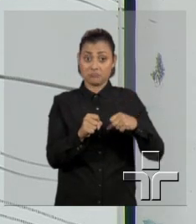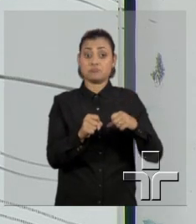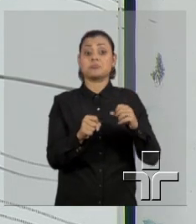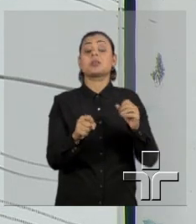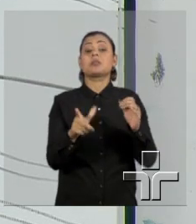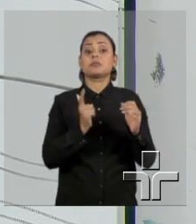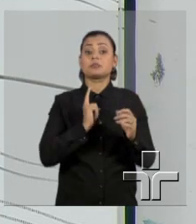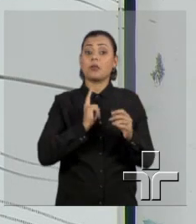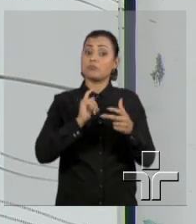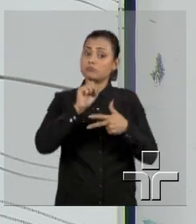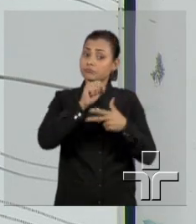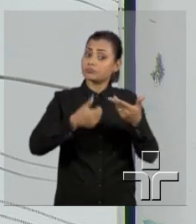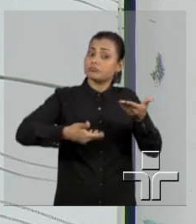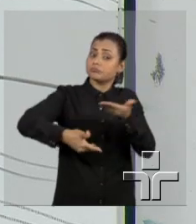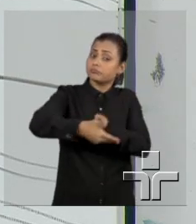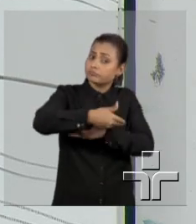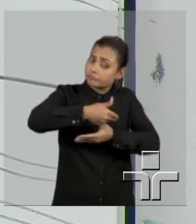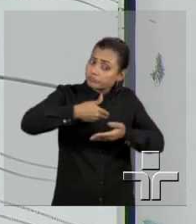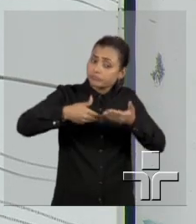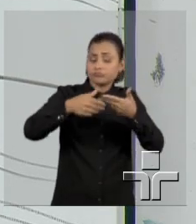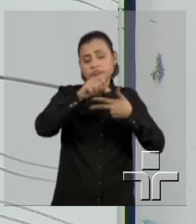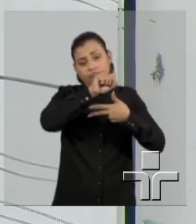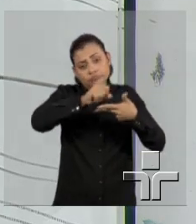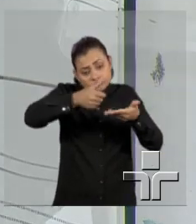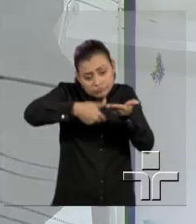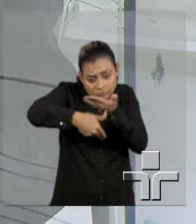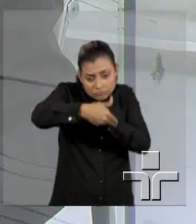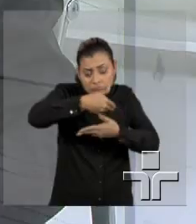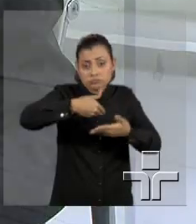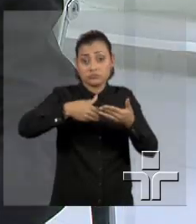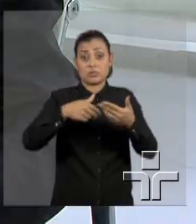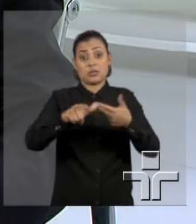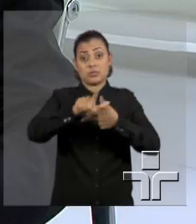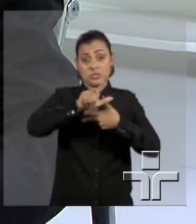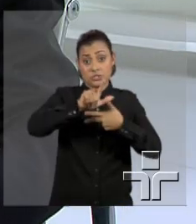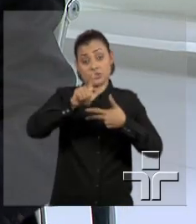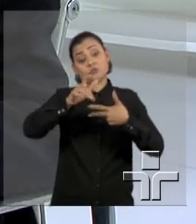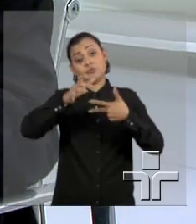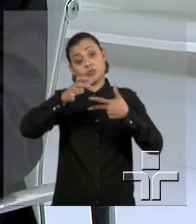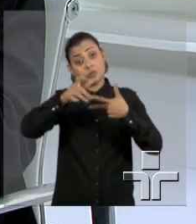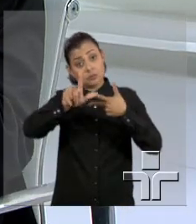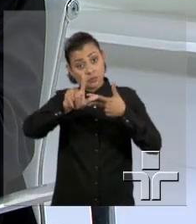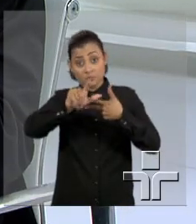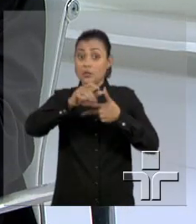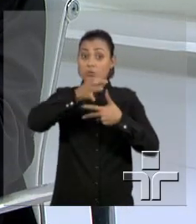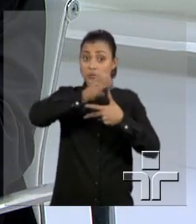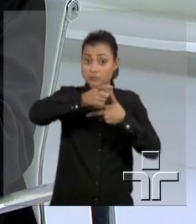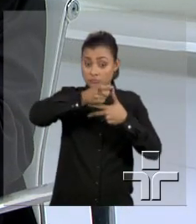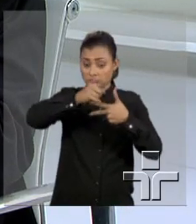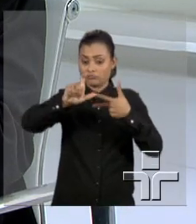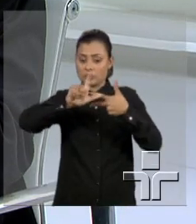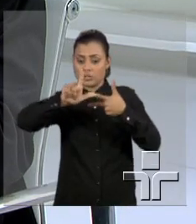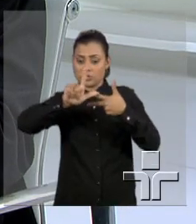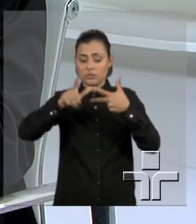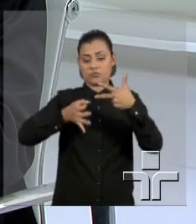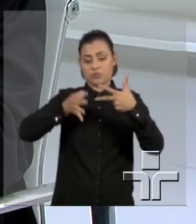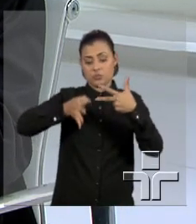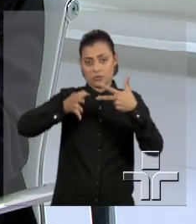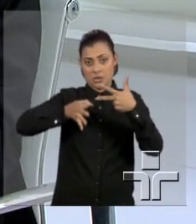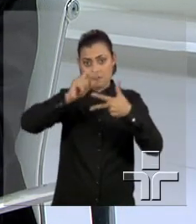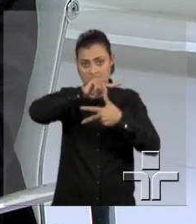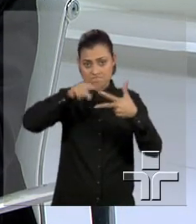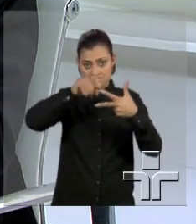independentes e harmônicos entre si: o legislativo, o executivo e o judiciário. Aí há 2 ordens tão lógicas